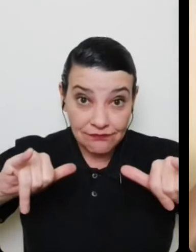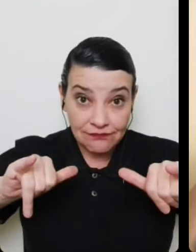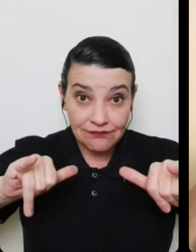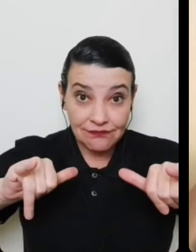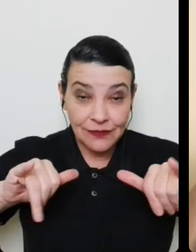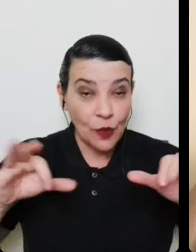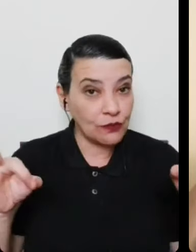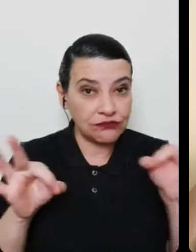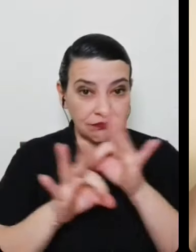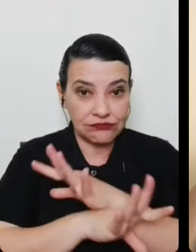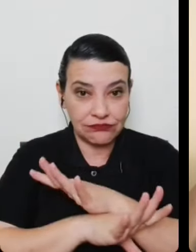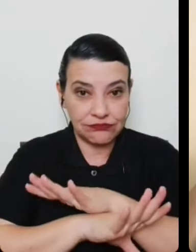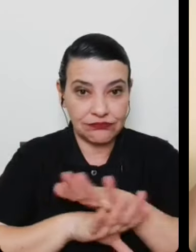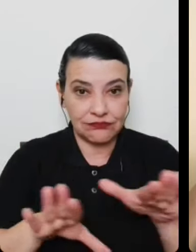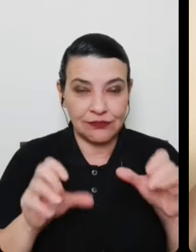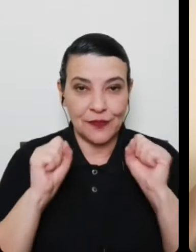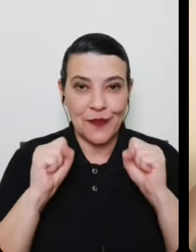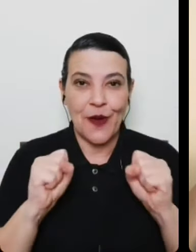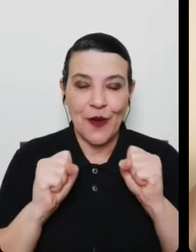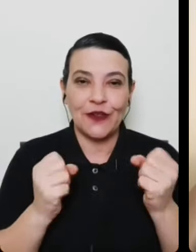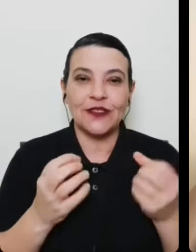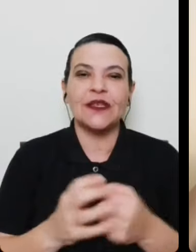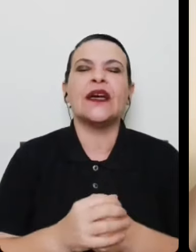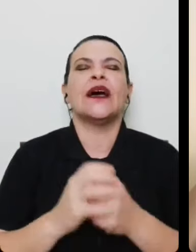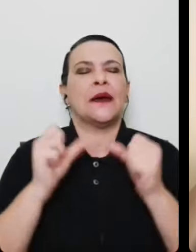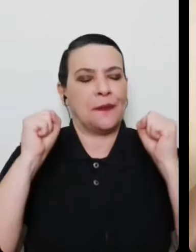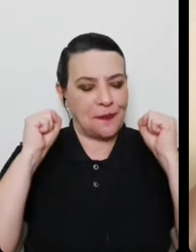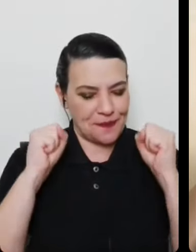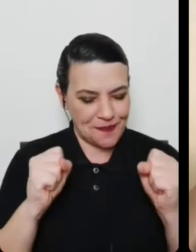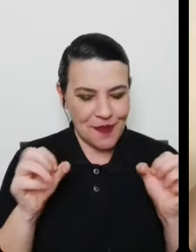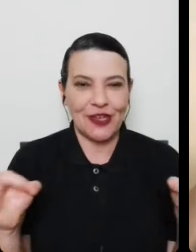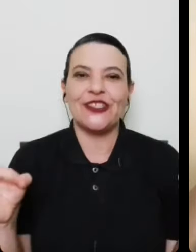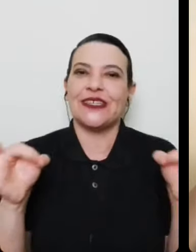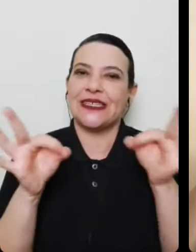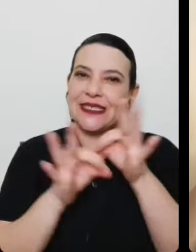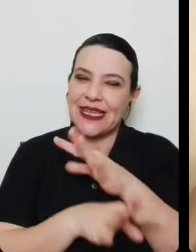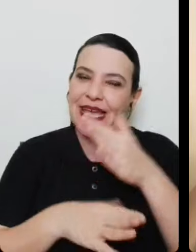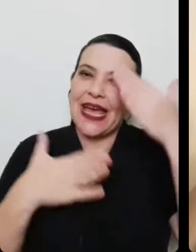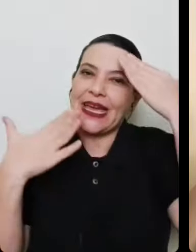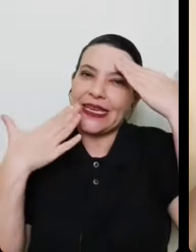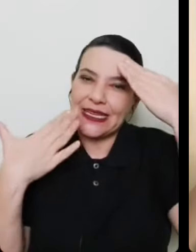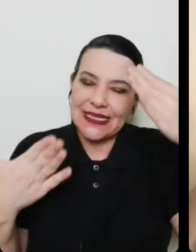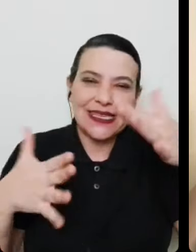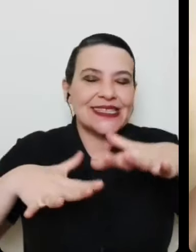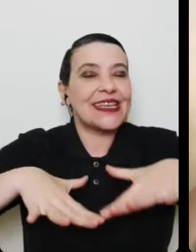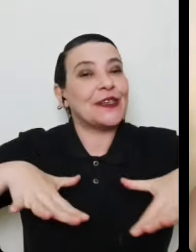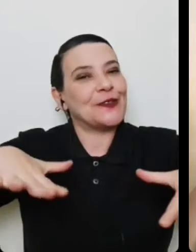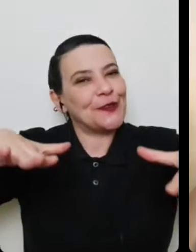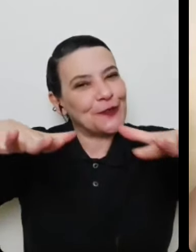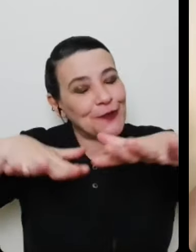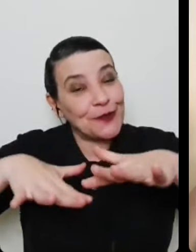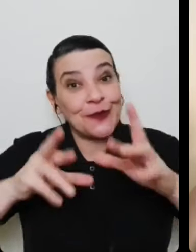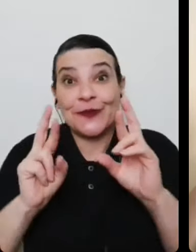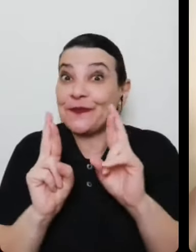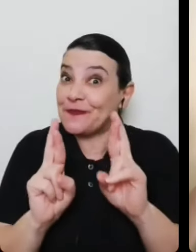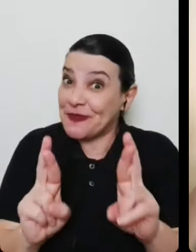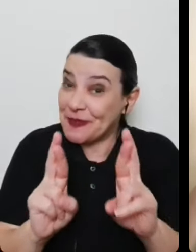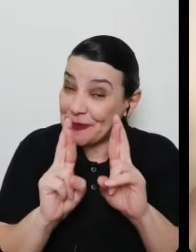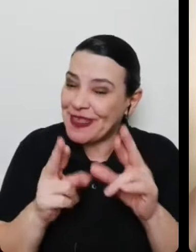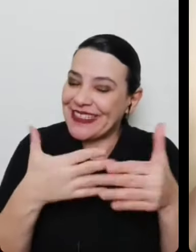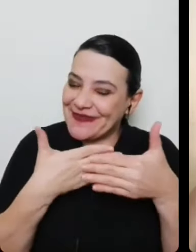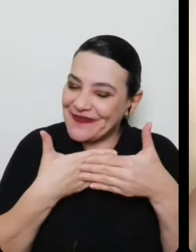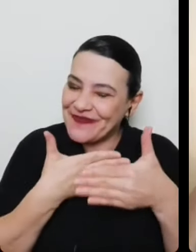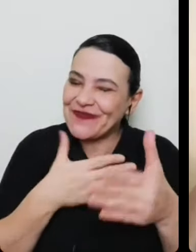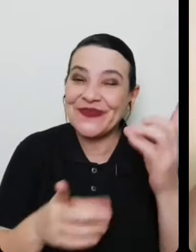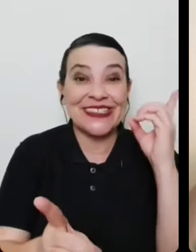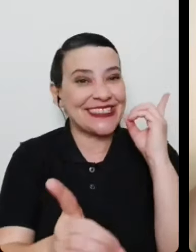podemos encerrando aqui? Como que tá para você? Podemos encerrar mais uma vez agradecendo a todo mundo e esperando que a gente se